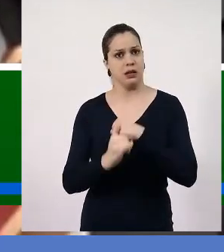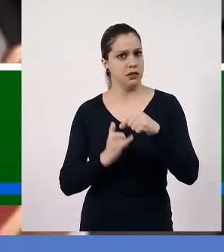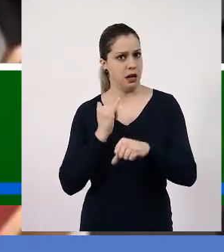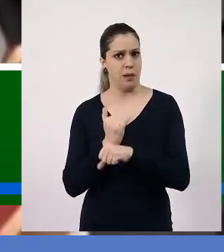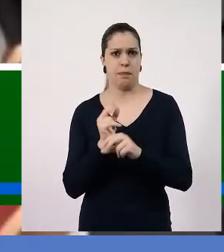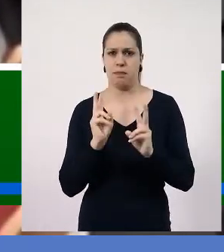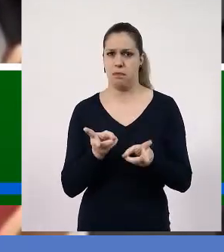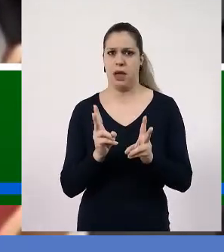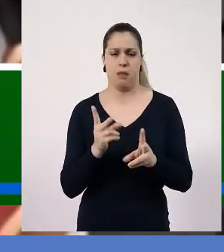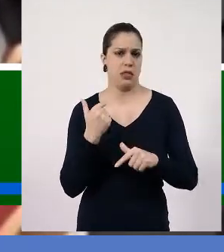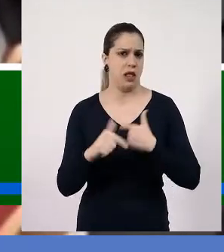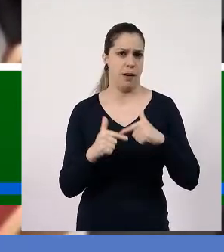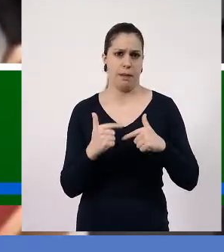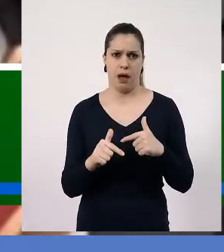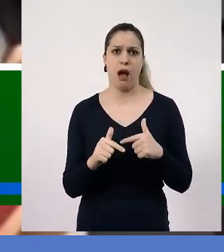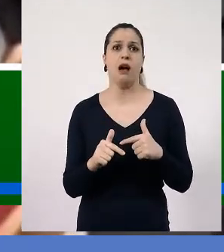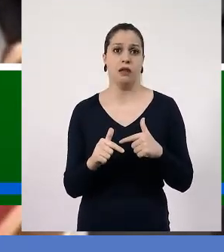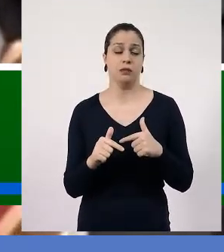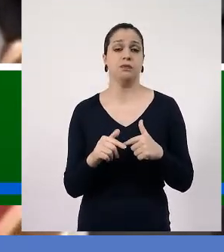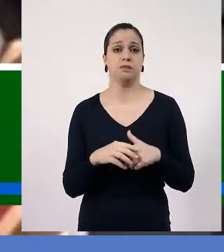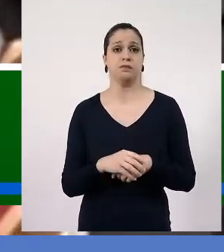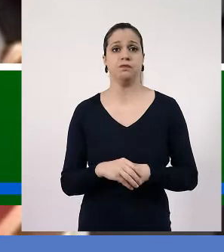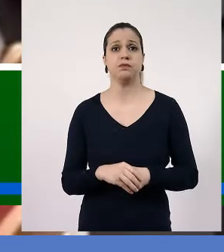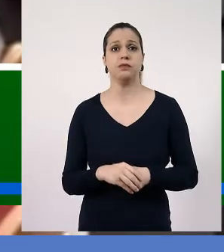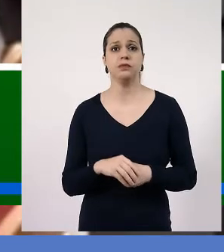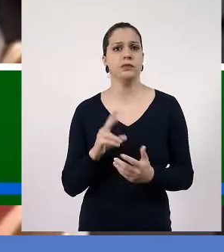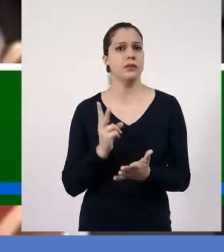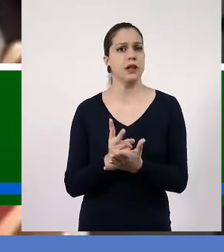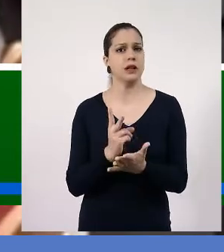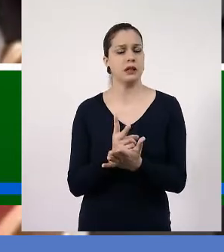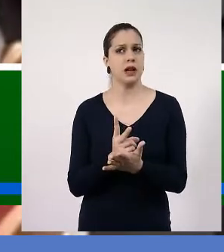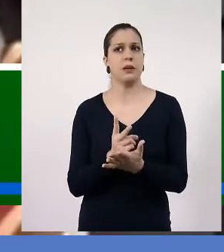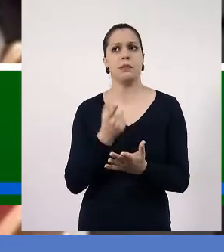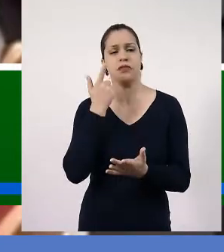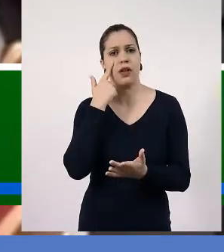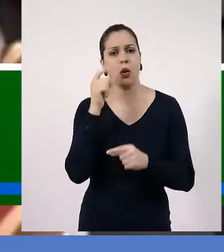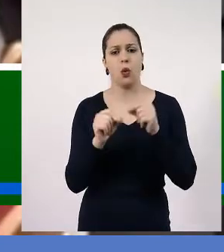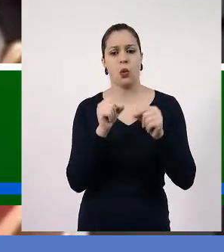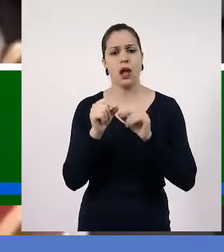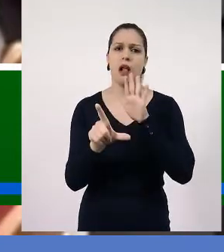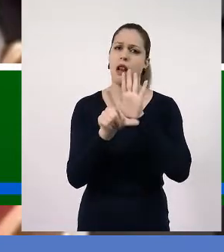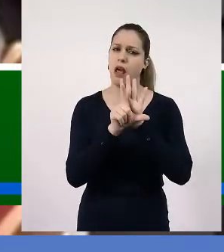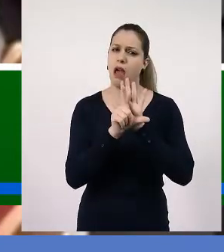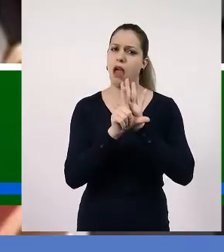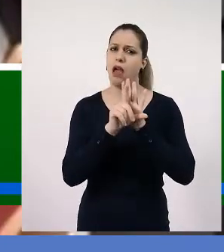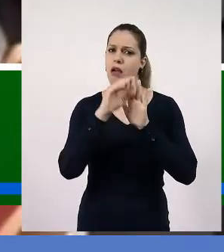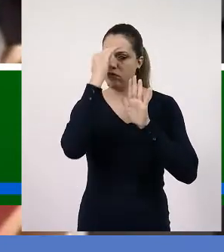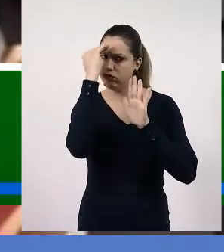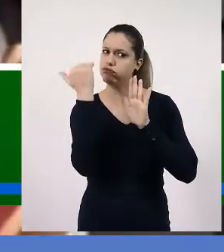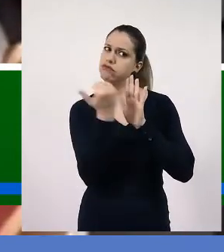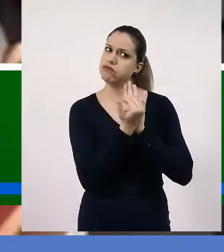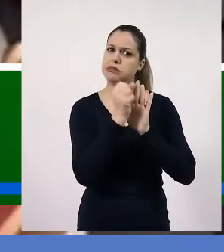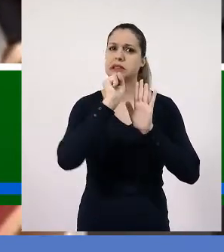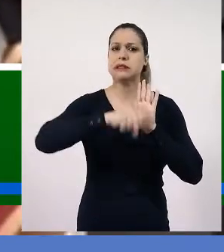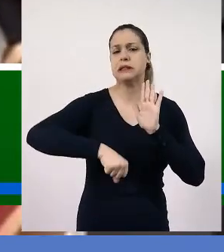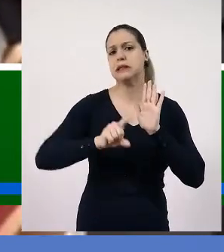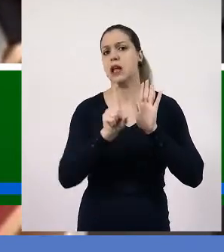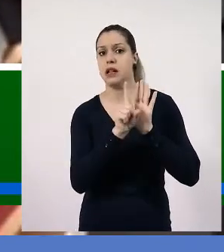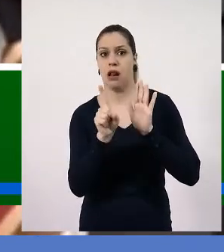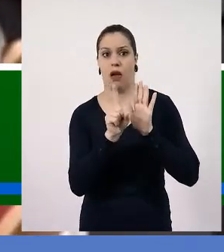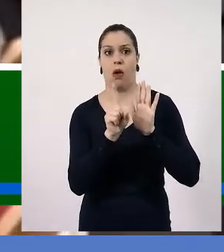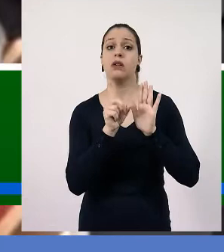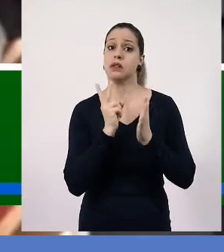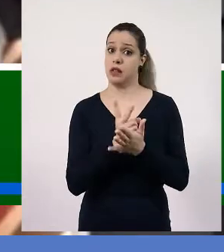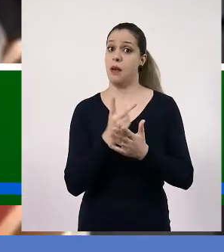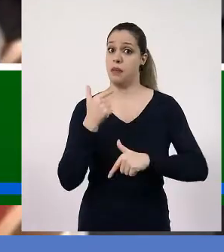nem uma atuação de um projeto de deputado, mas sim prezando pela legalidade daquilo que pode e não pode. E a gente foi trabalhando nesse sentido para